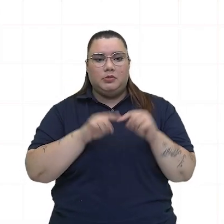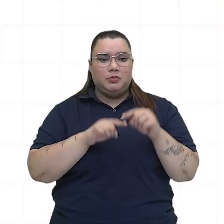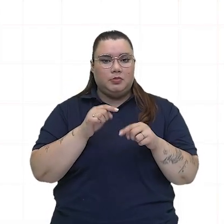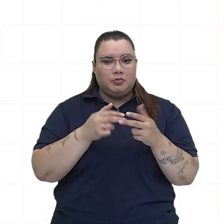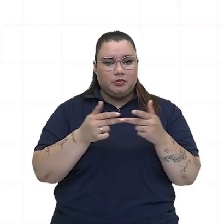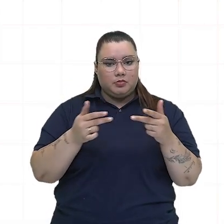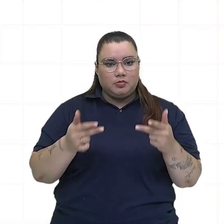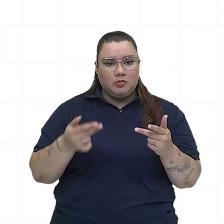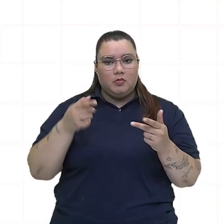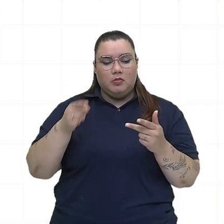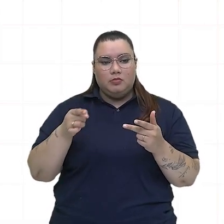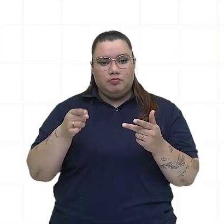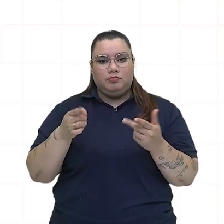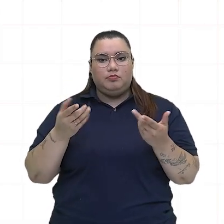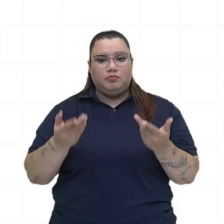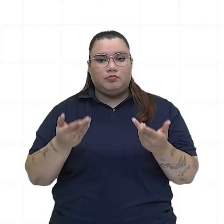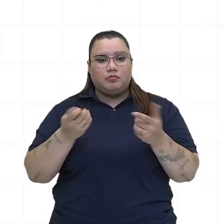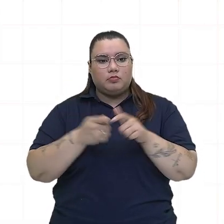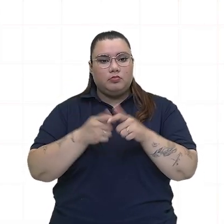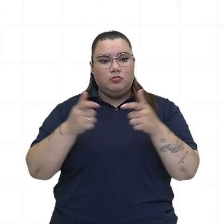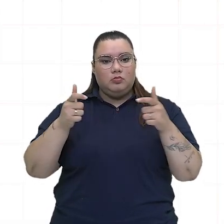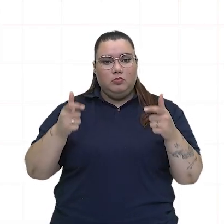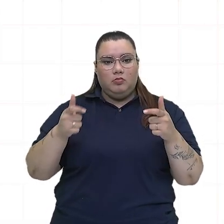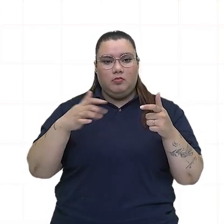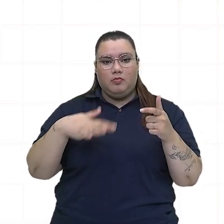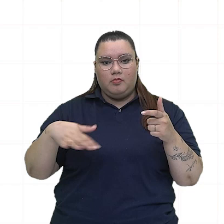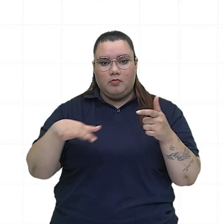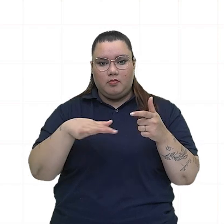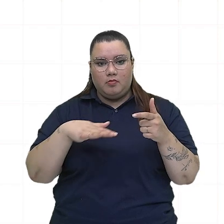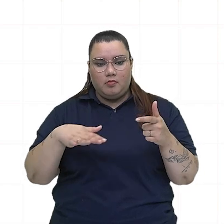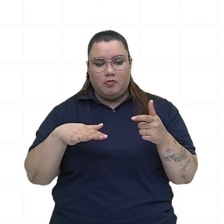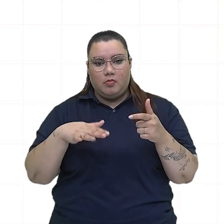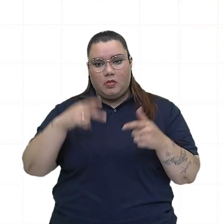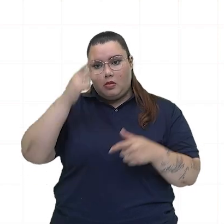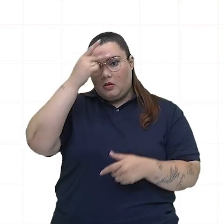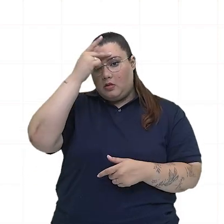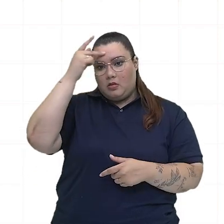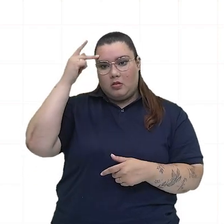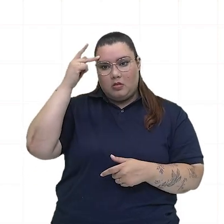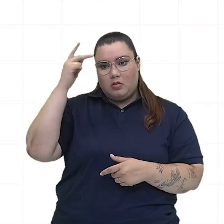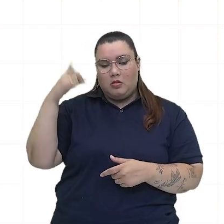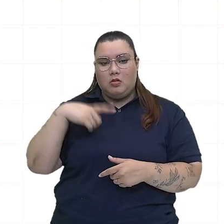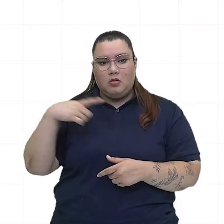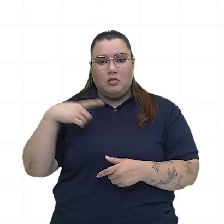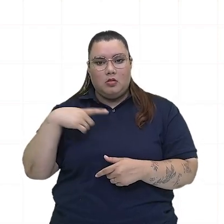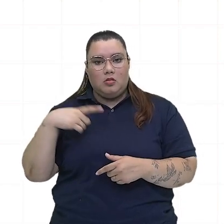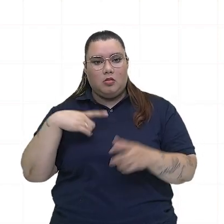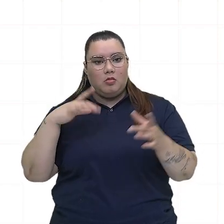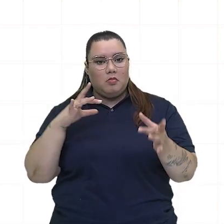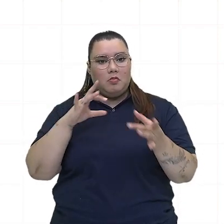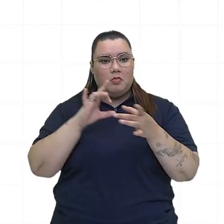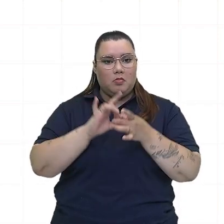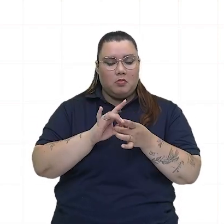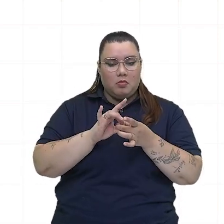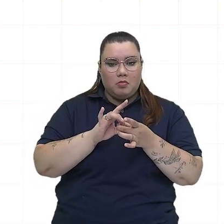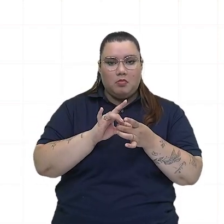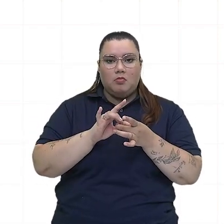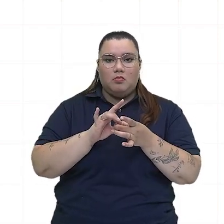cultivados. E a maior parte, né, das pessoas que estão ali envolvidas